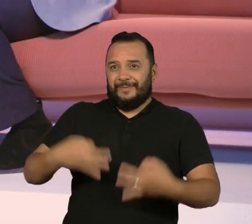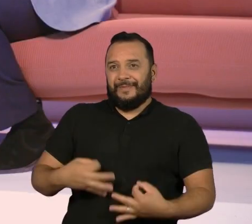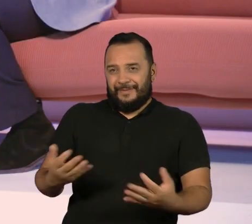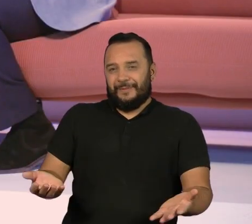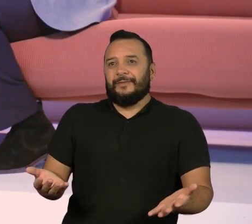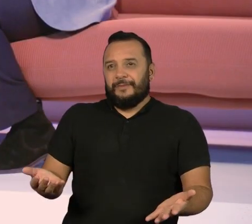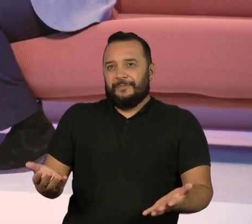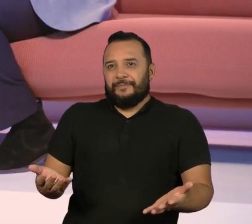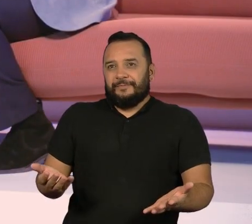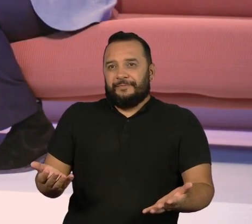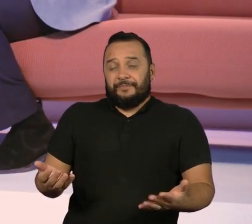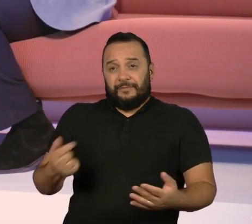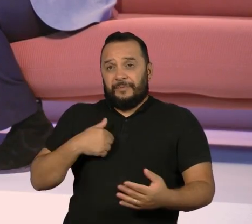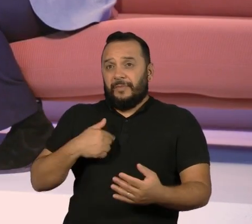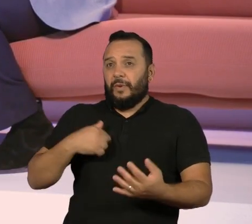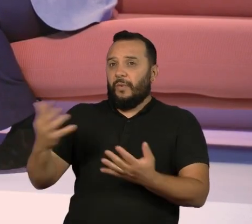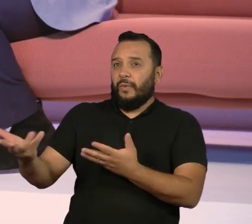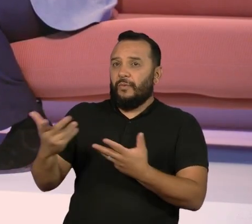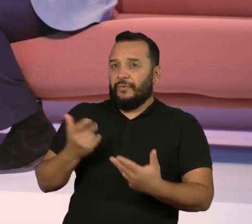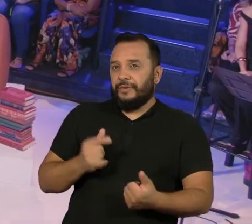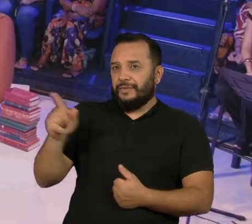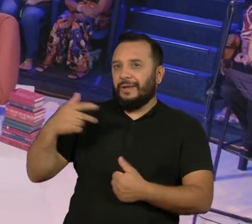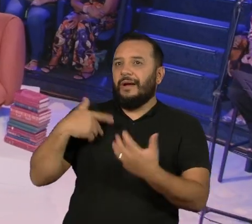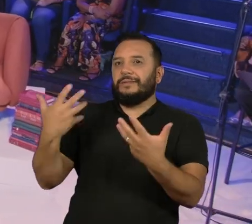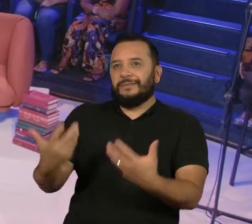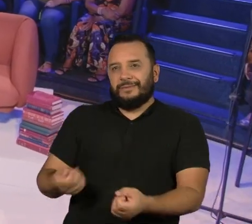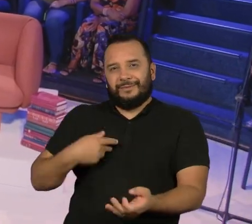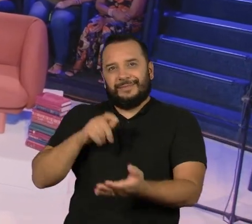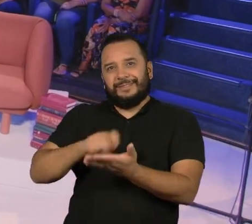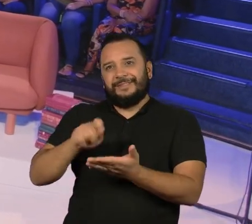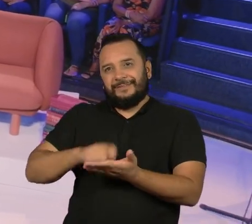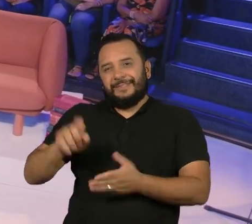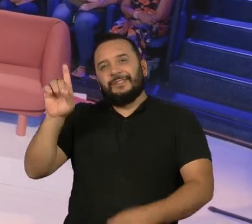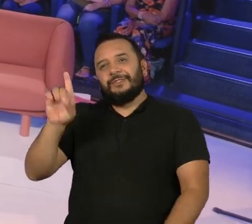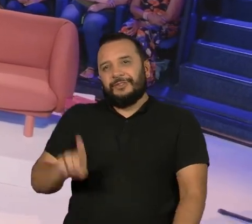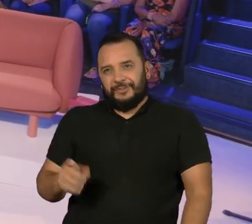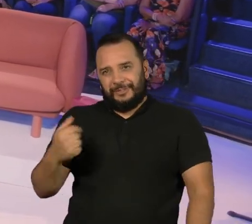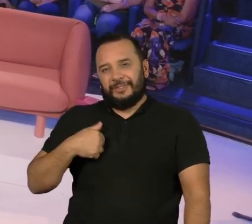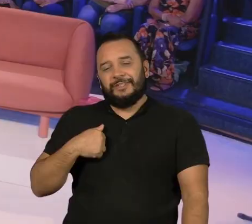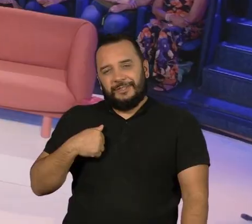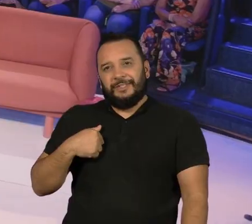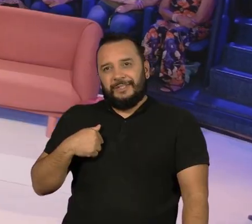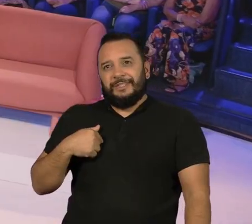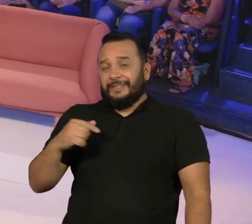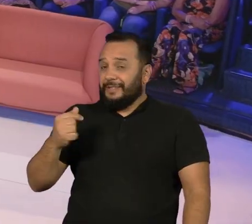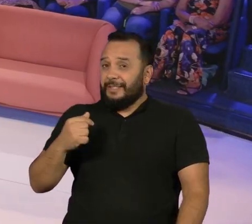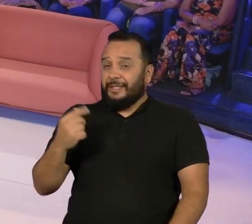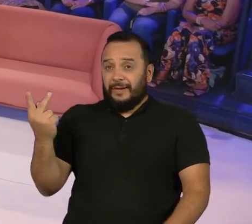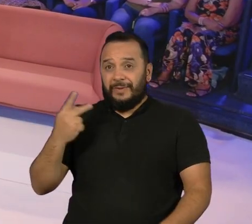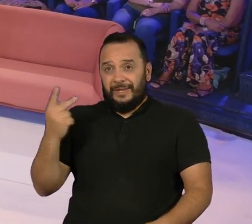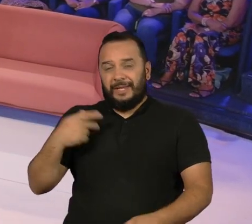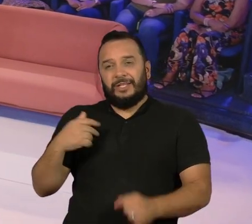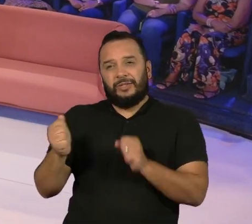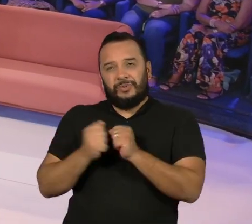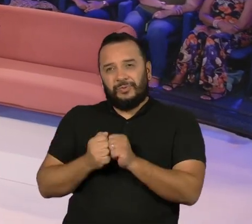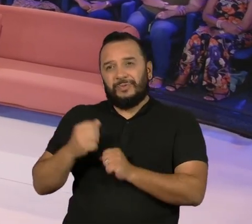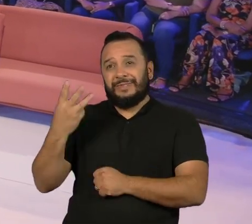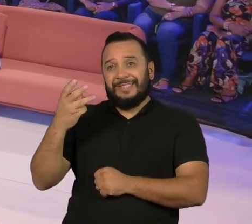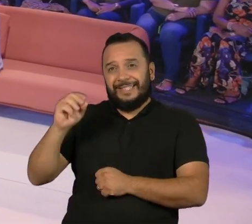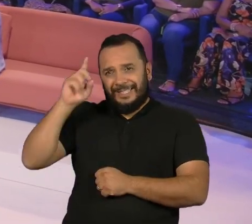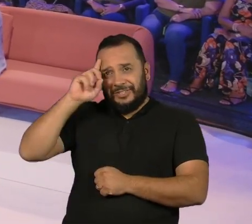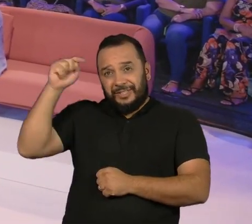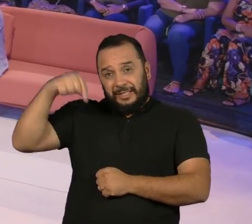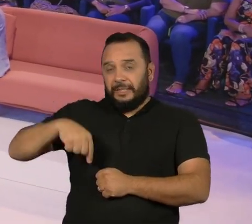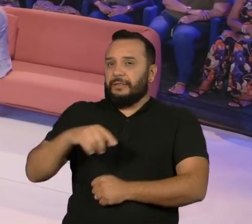certa. E eu fiz um convite, ele aceitou para escrever e dirigir, e a gente fez uma residência de 30 dias aqui no Rio